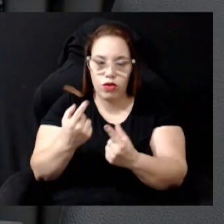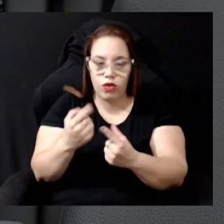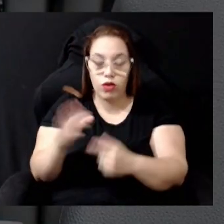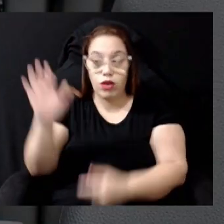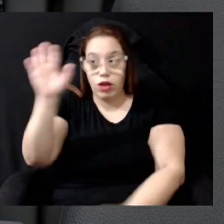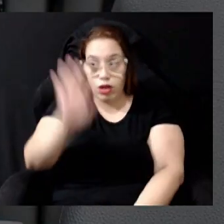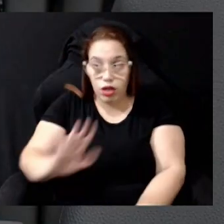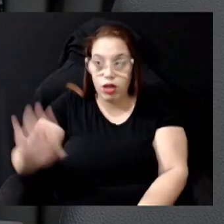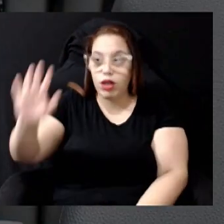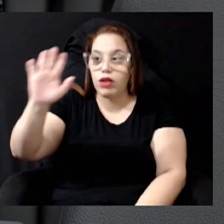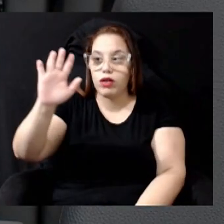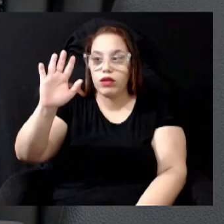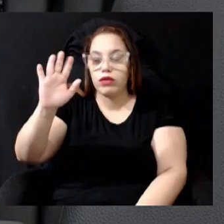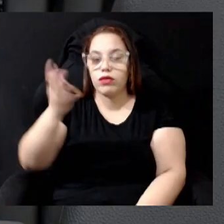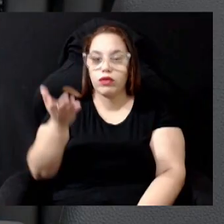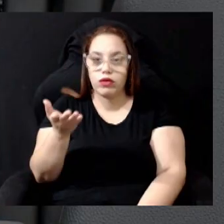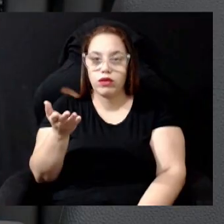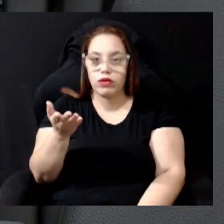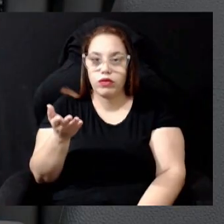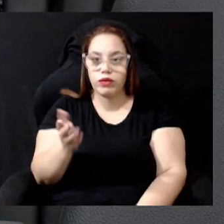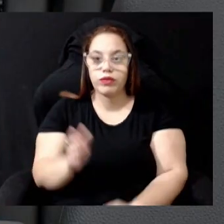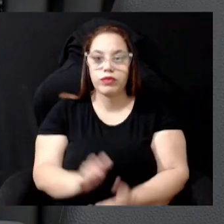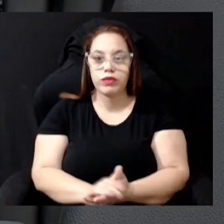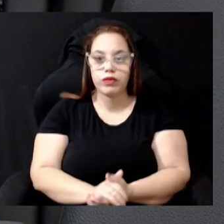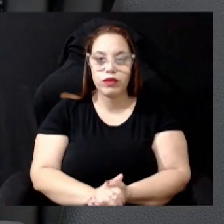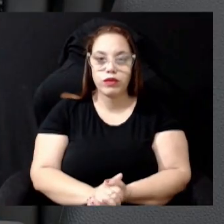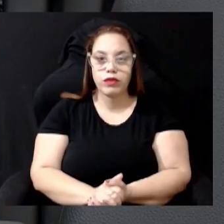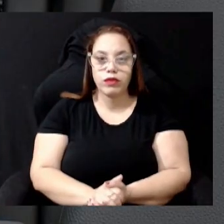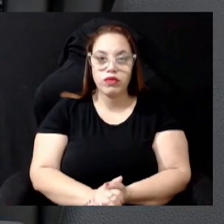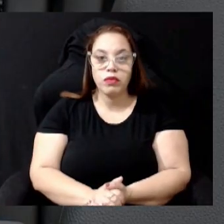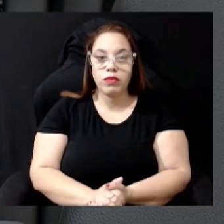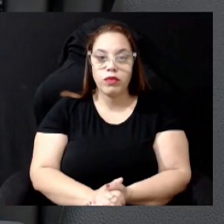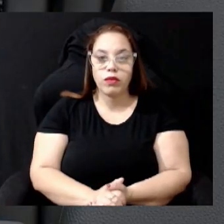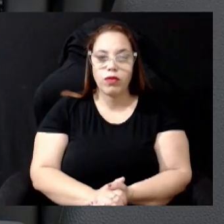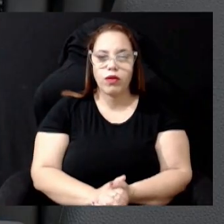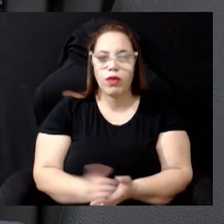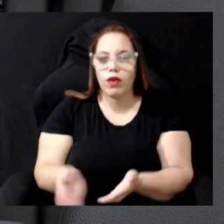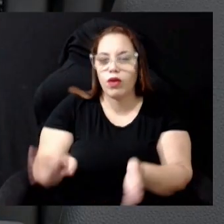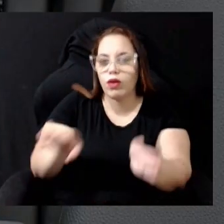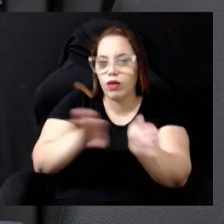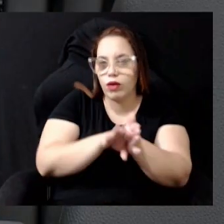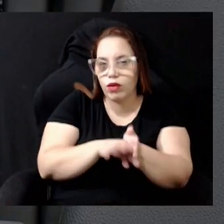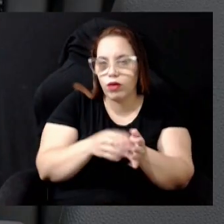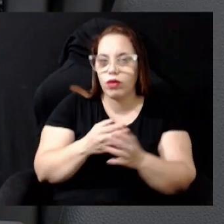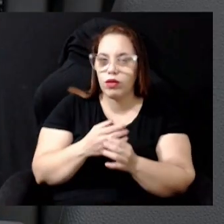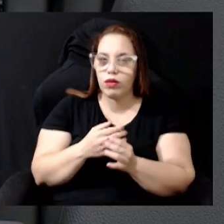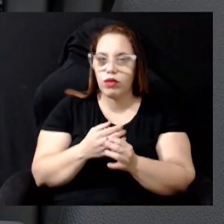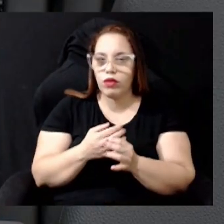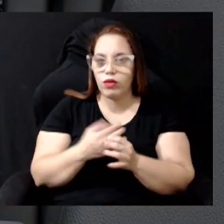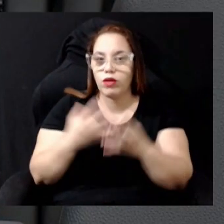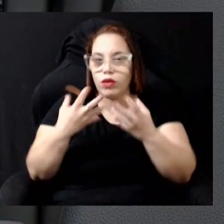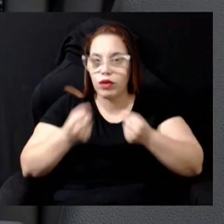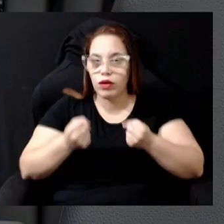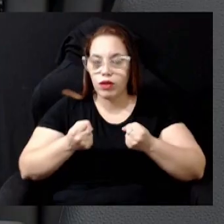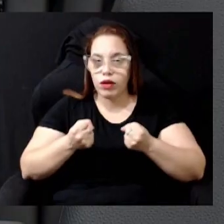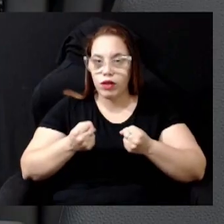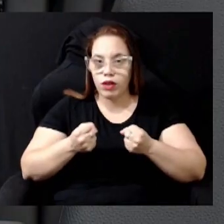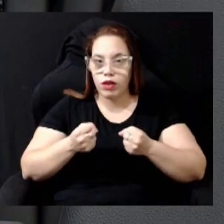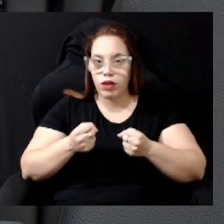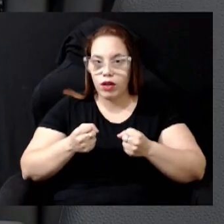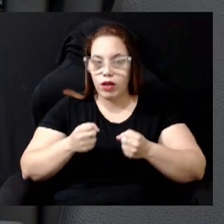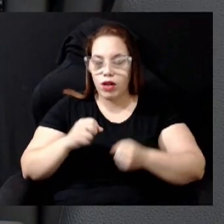alguns avanços a gente teve do seminário para cá, inclusive a aquisição de um radar